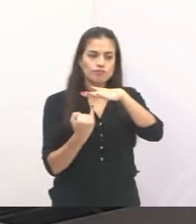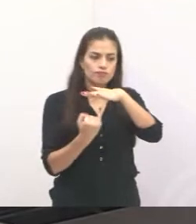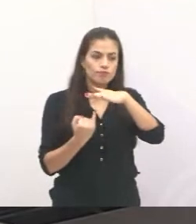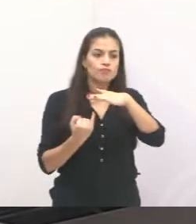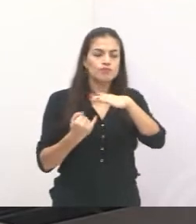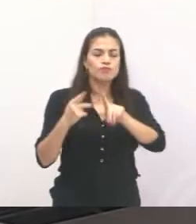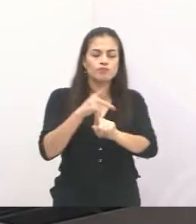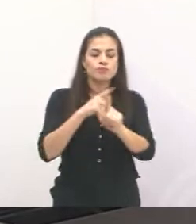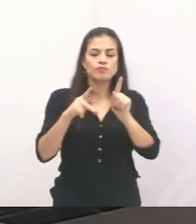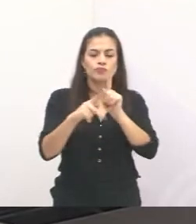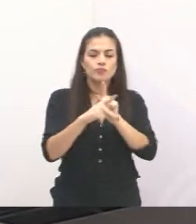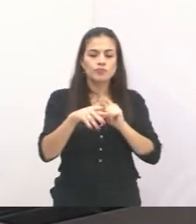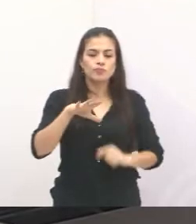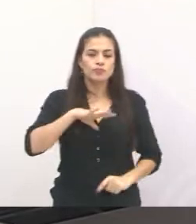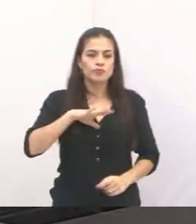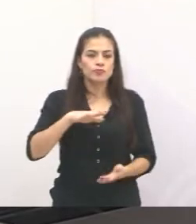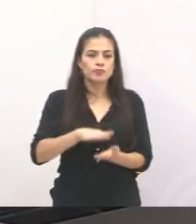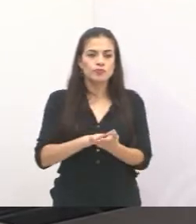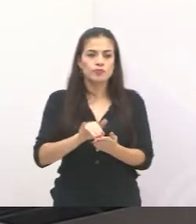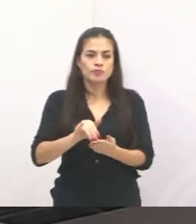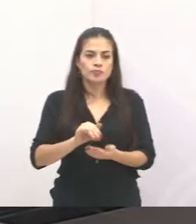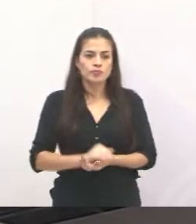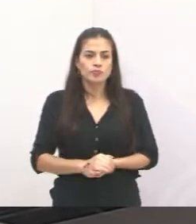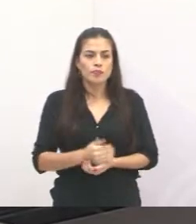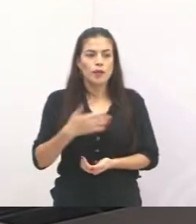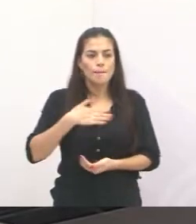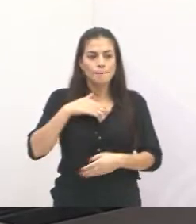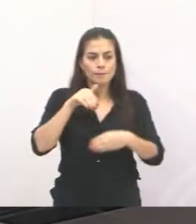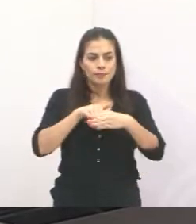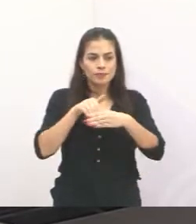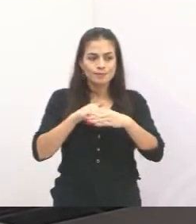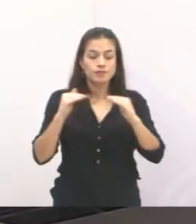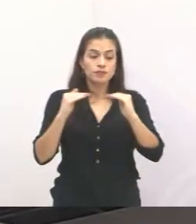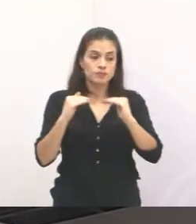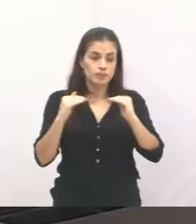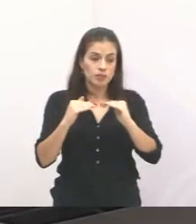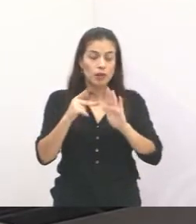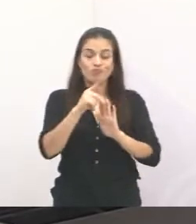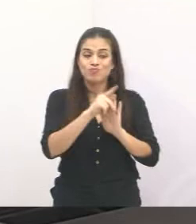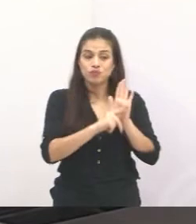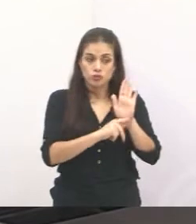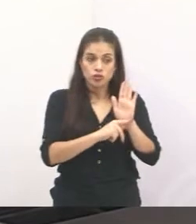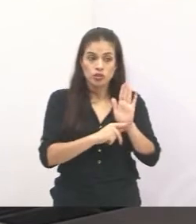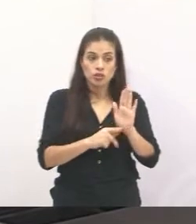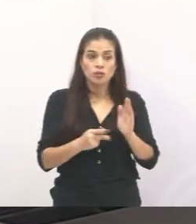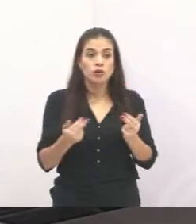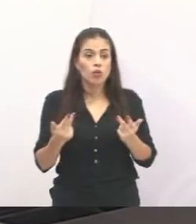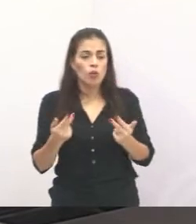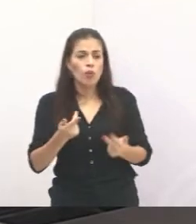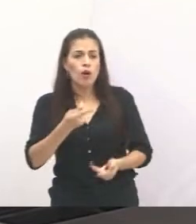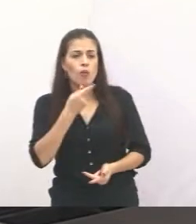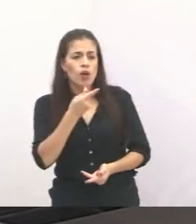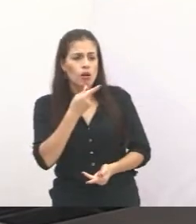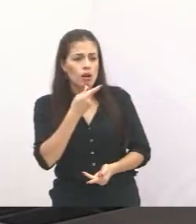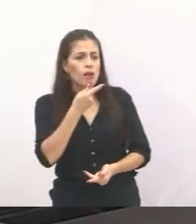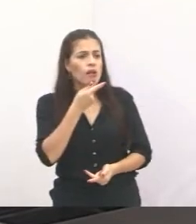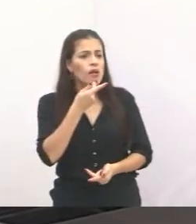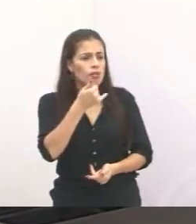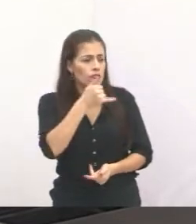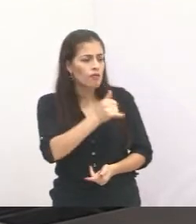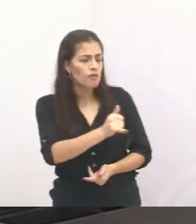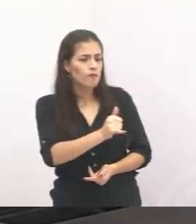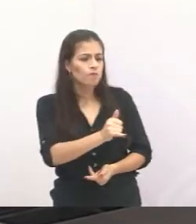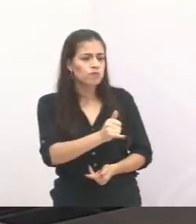Então, meu voto será favorável, é um projeto, como o próprio Hernani colocou, que não tem como a gente